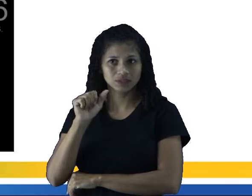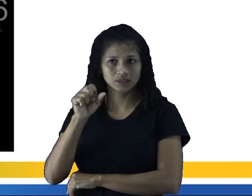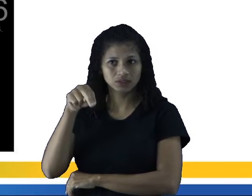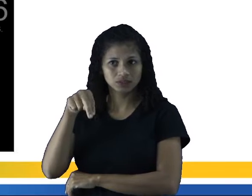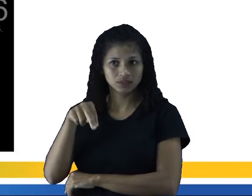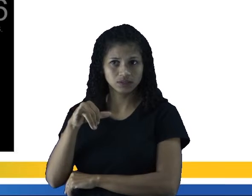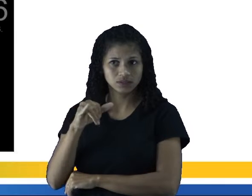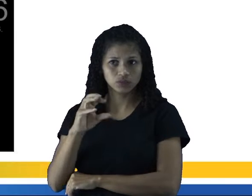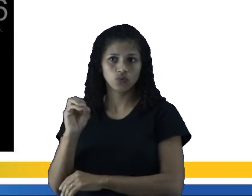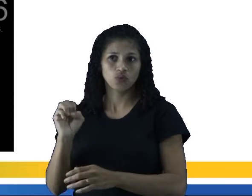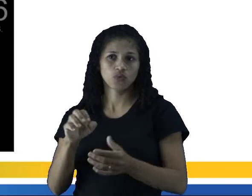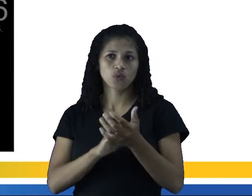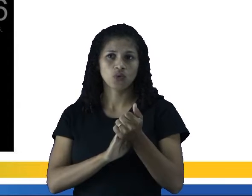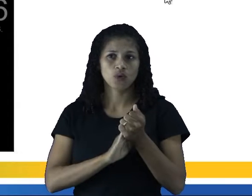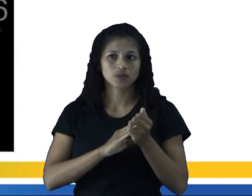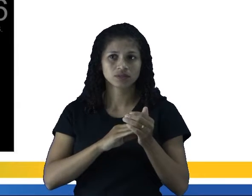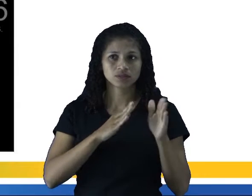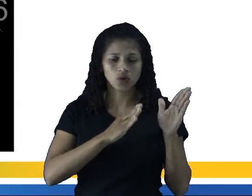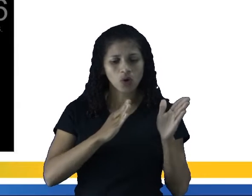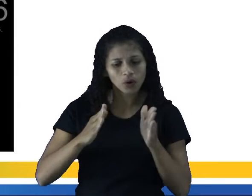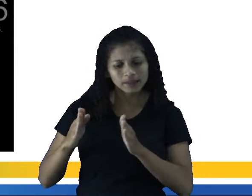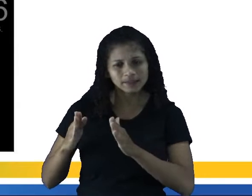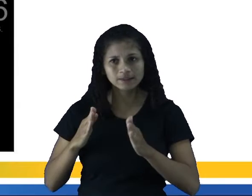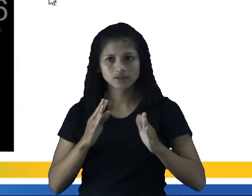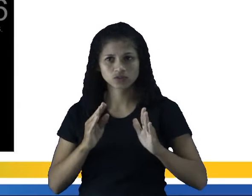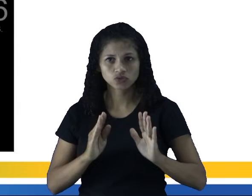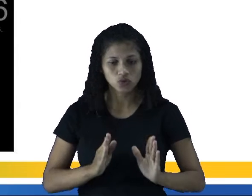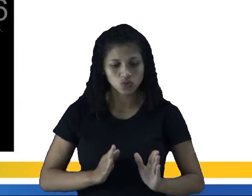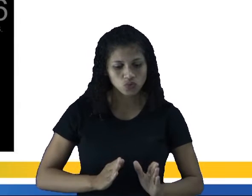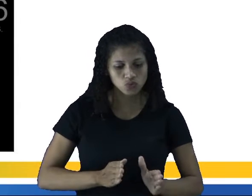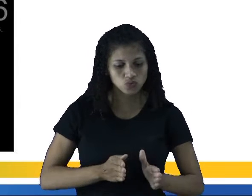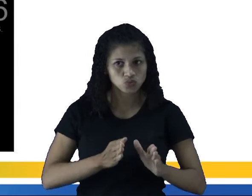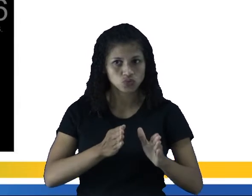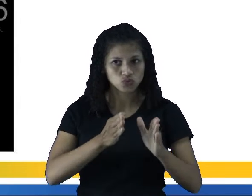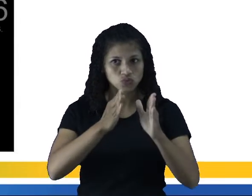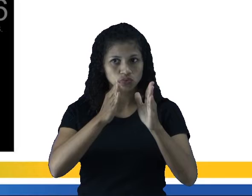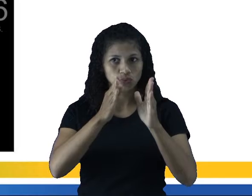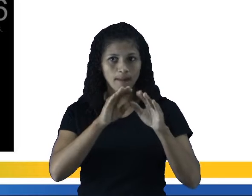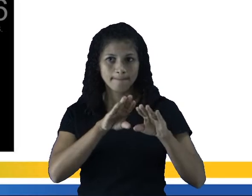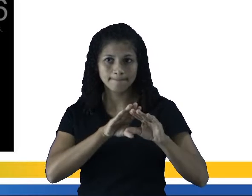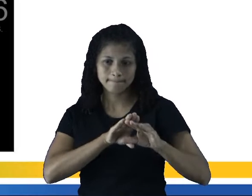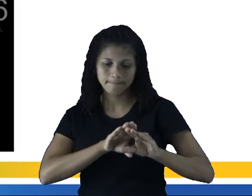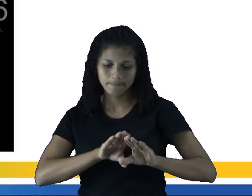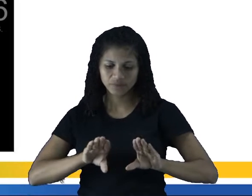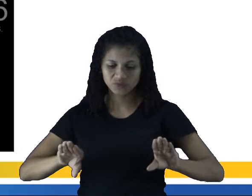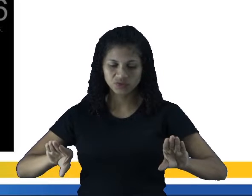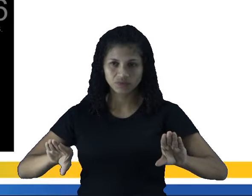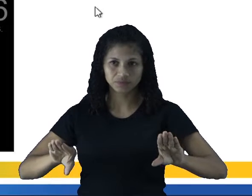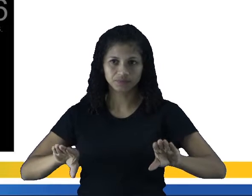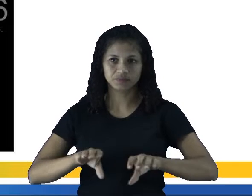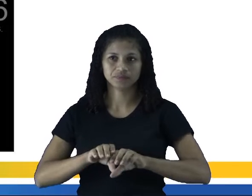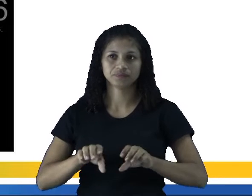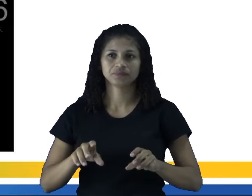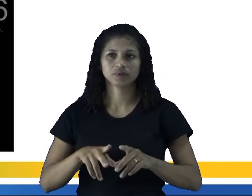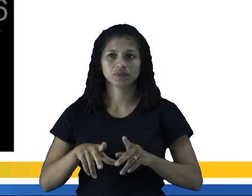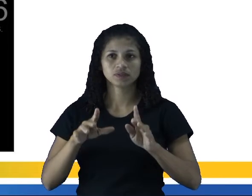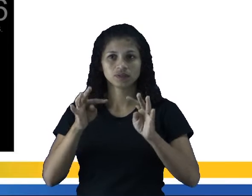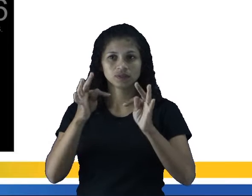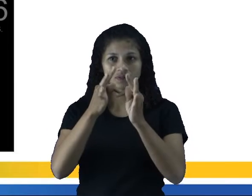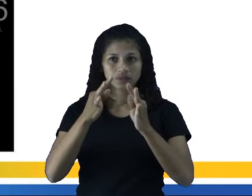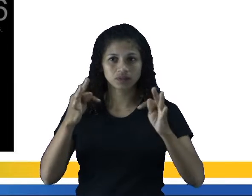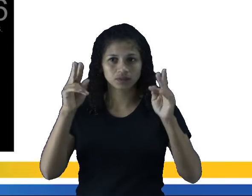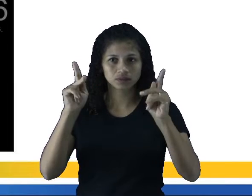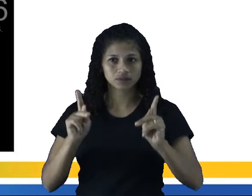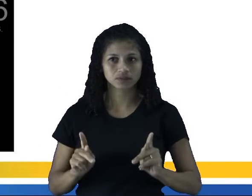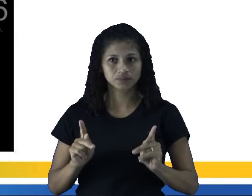dos lantanídeos e actinídeos, que é essa série aqui que fica abaixo da tabela periódica. Né? E na sua